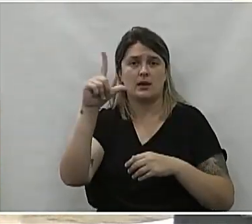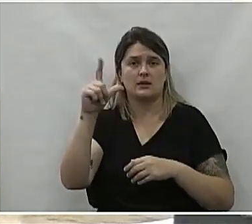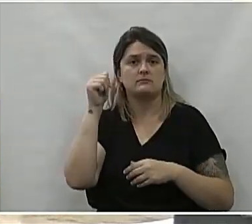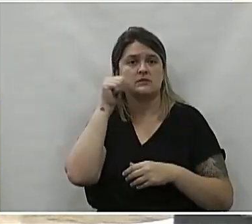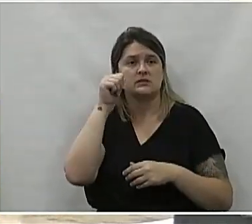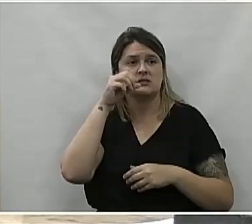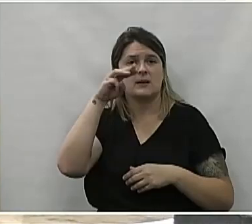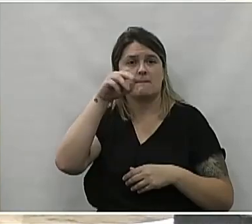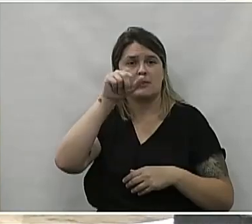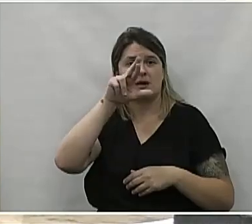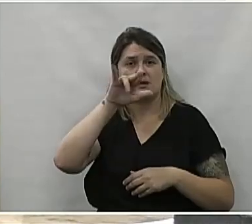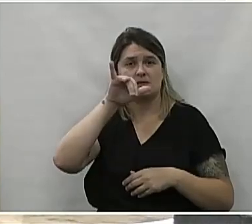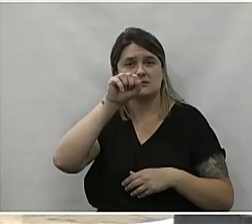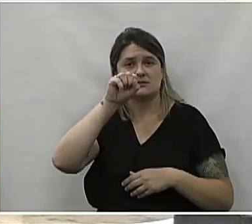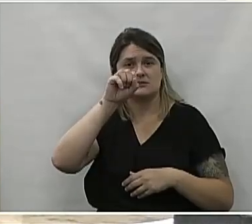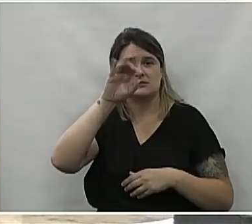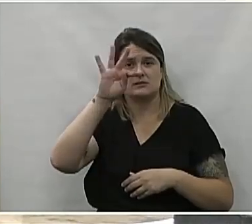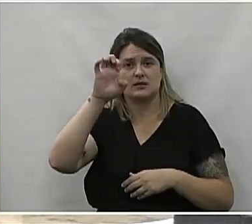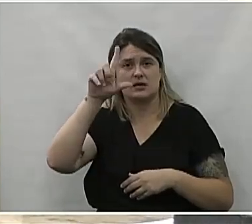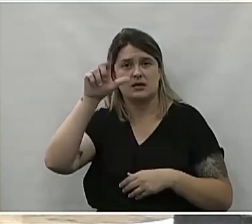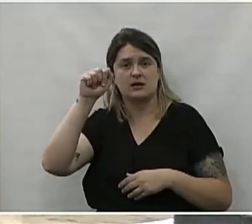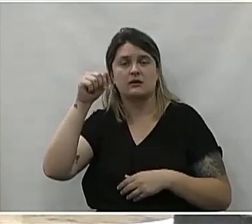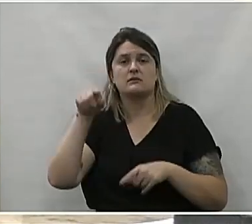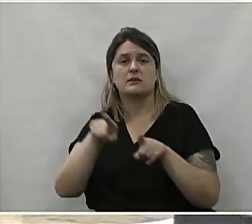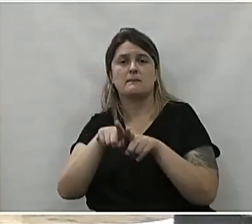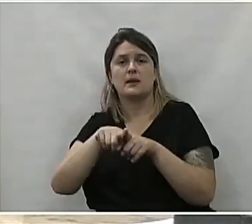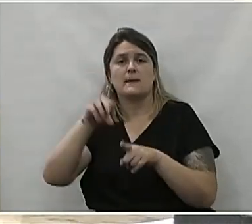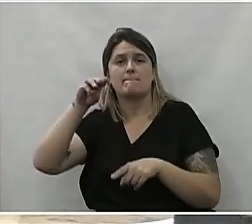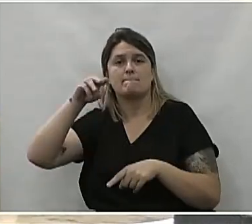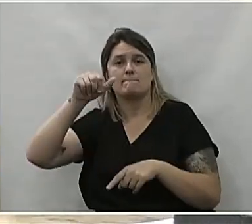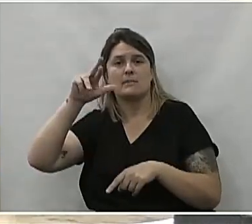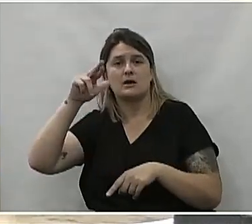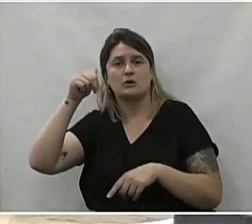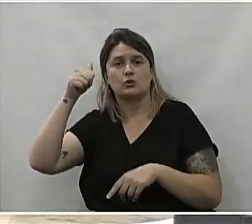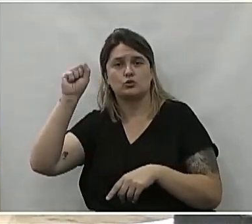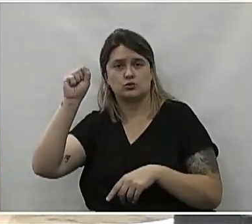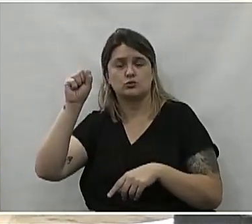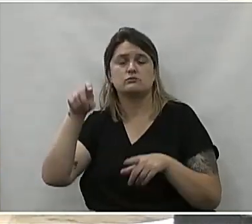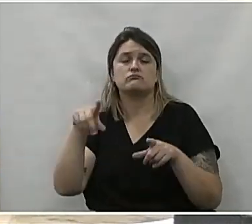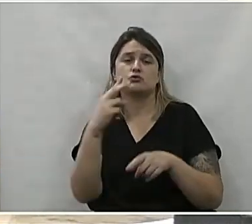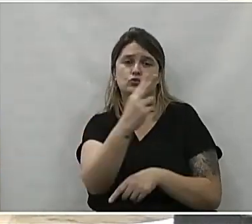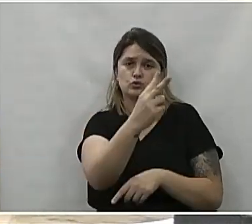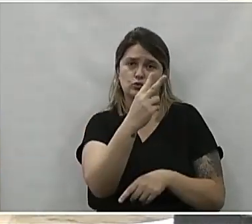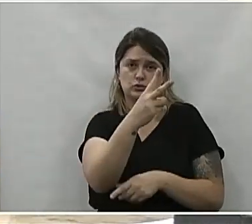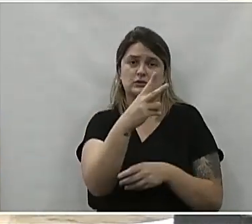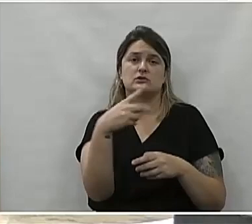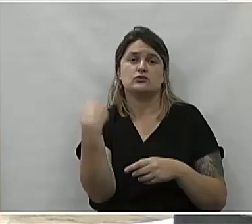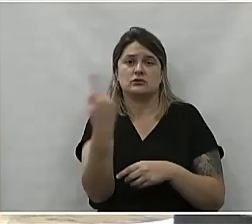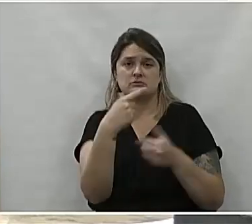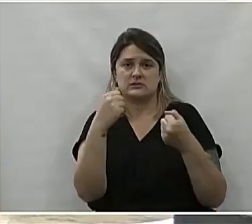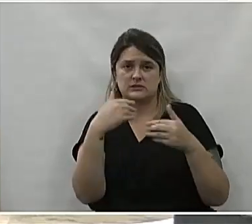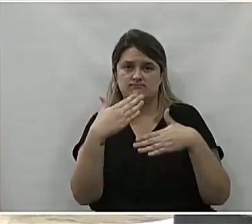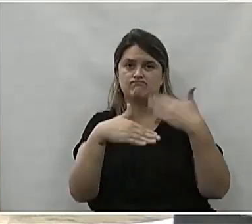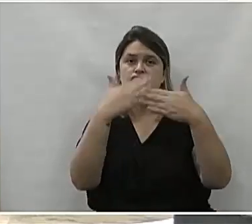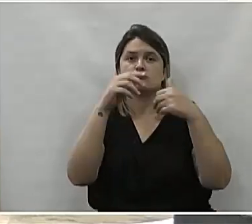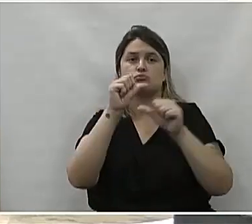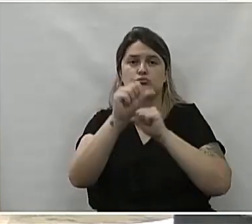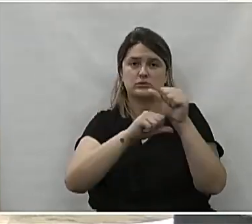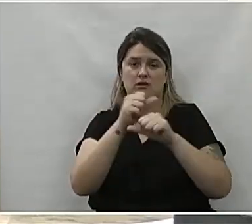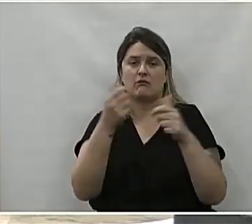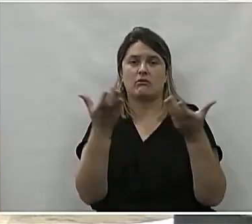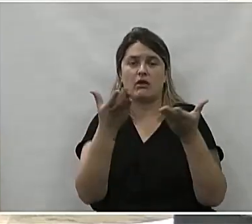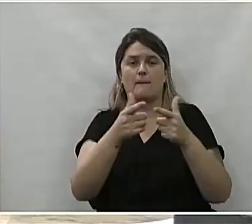a Maristela E o Marcos Moreira E dizer Que realmente A gente precisa Evoluir A União da Vitória